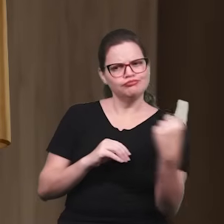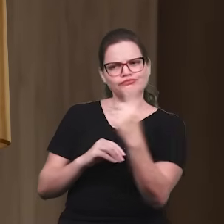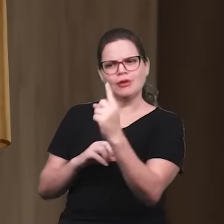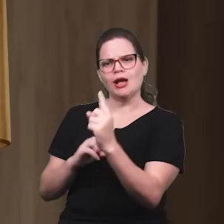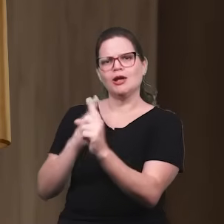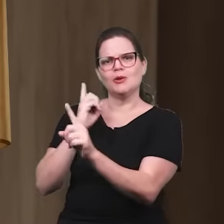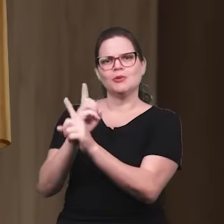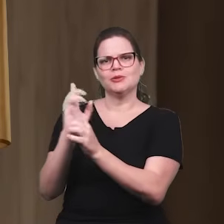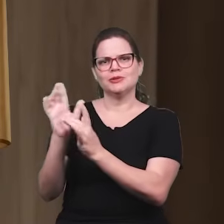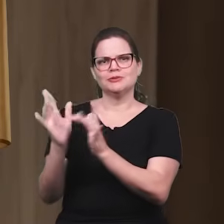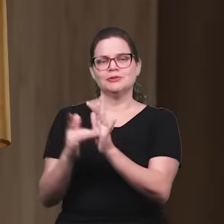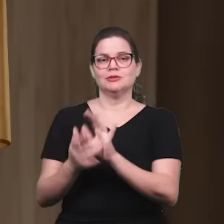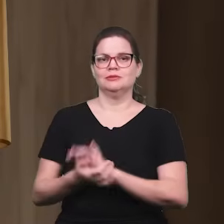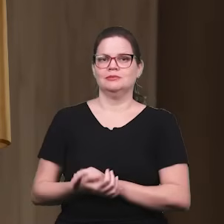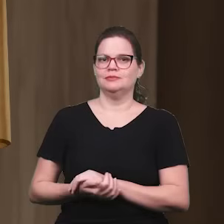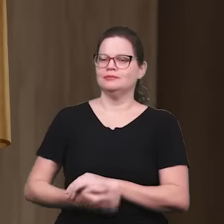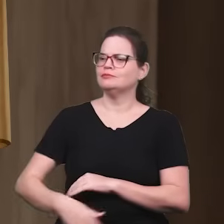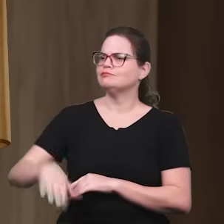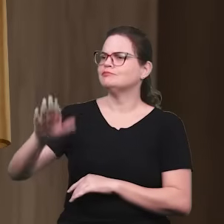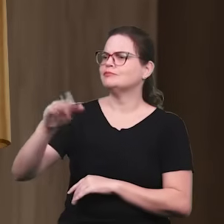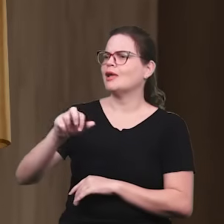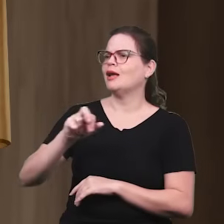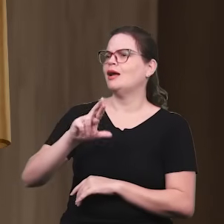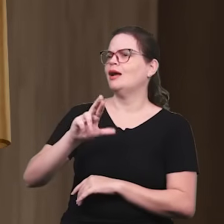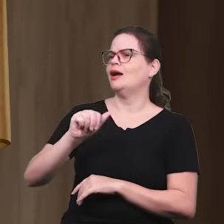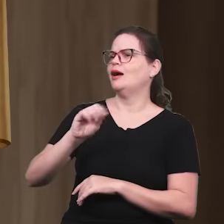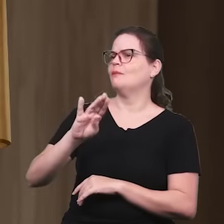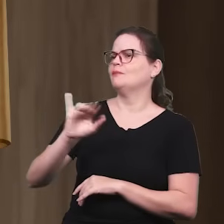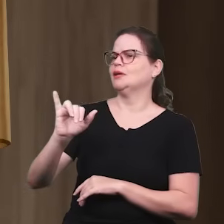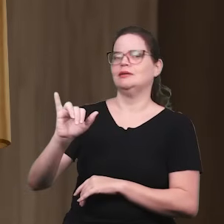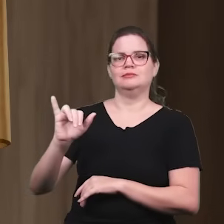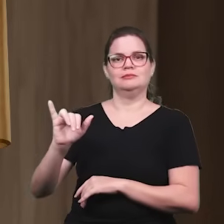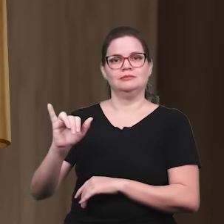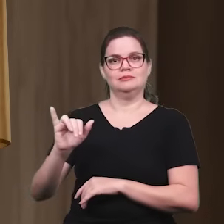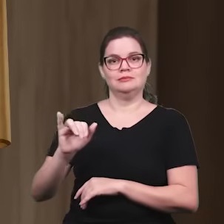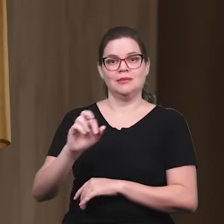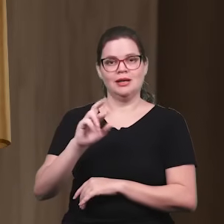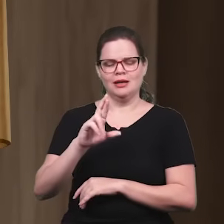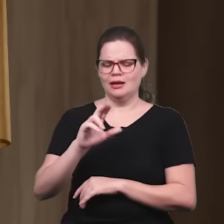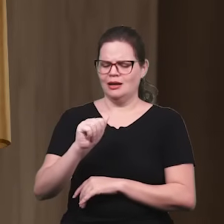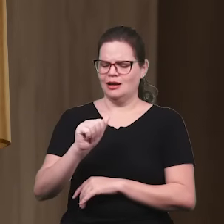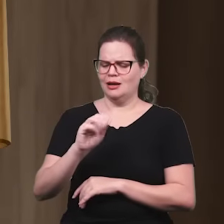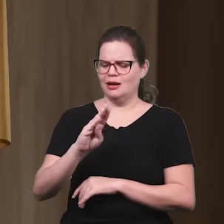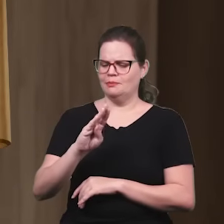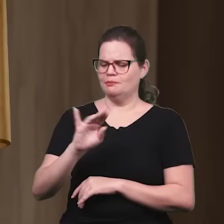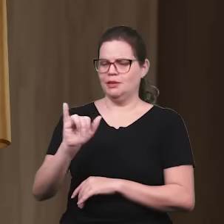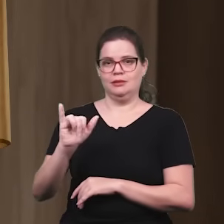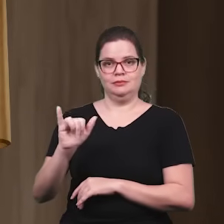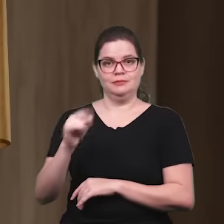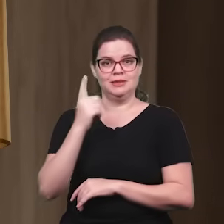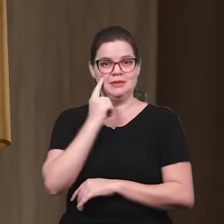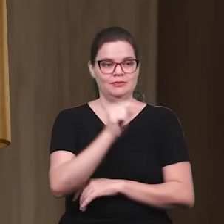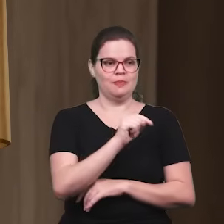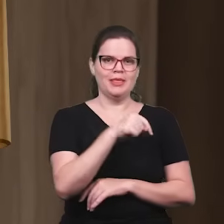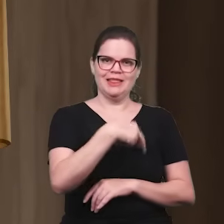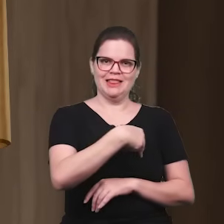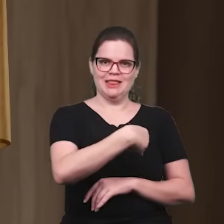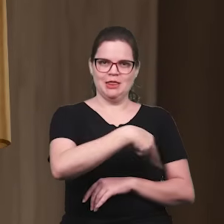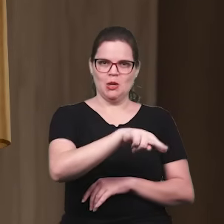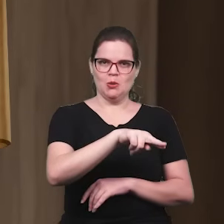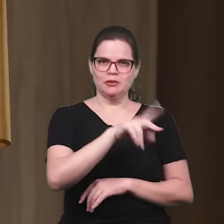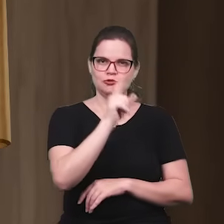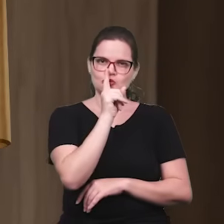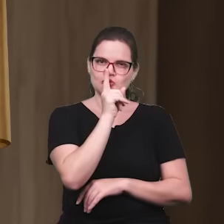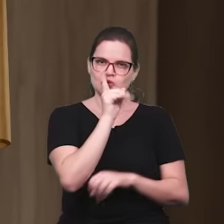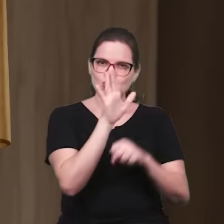e disse-lhe, Rabi. O fato de Nicodemos ter ido de noite com